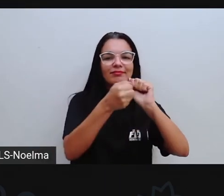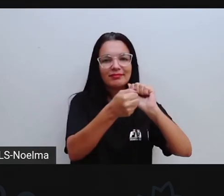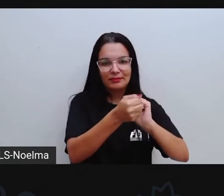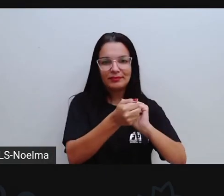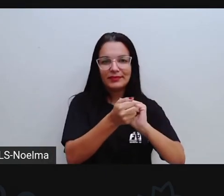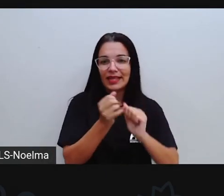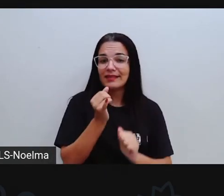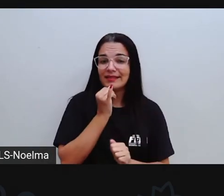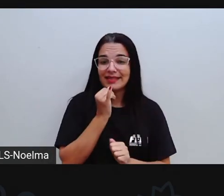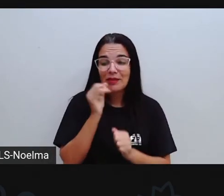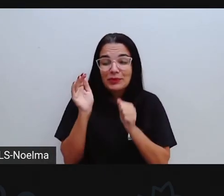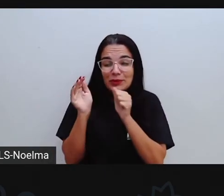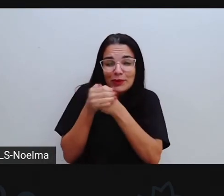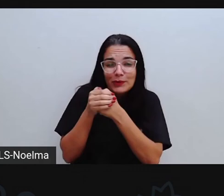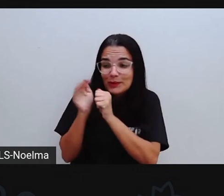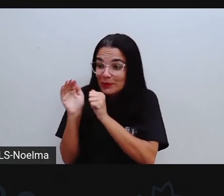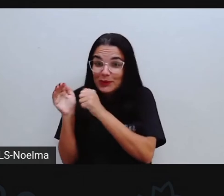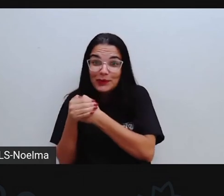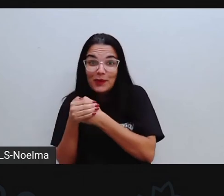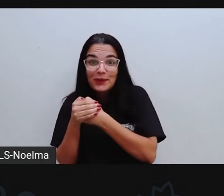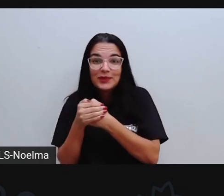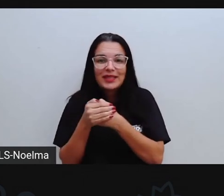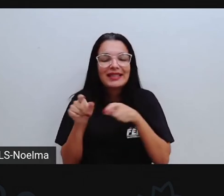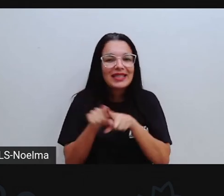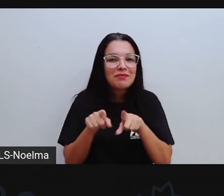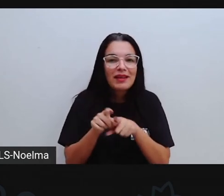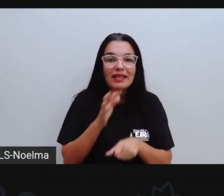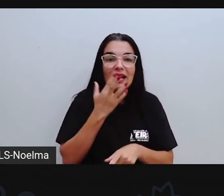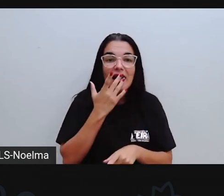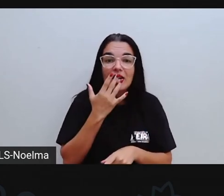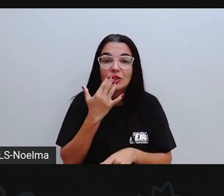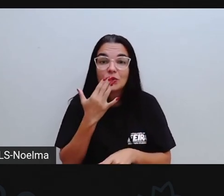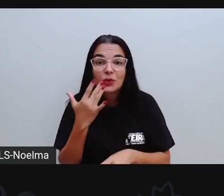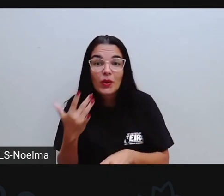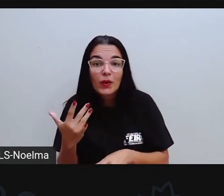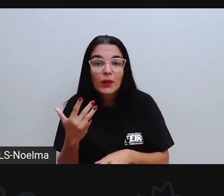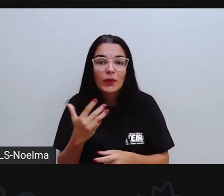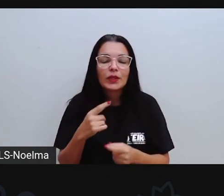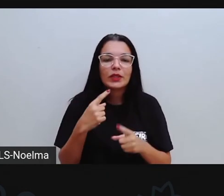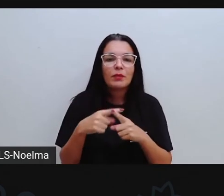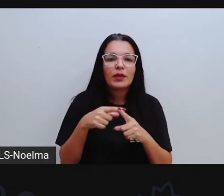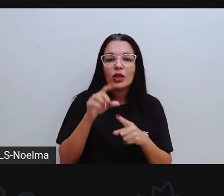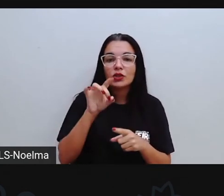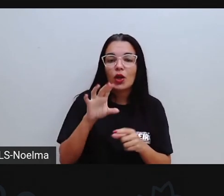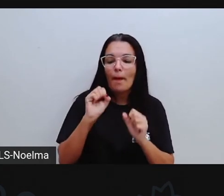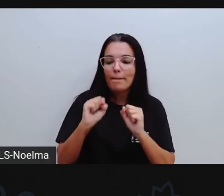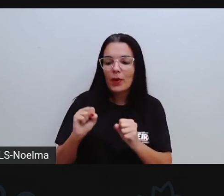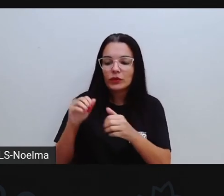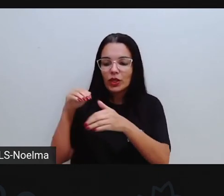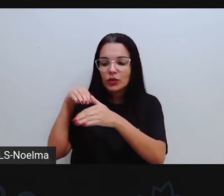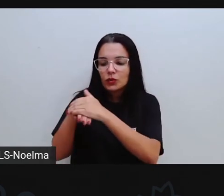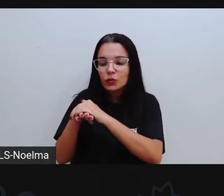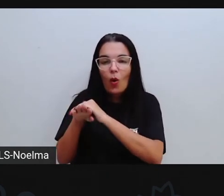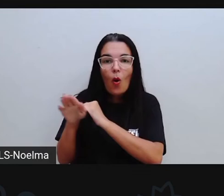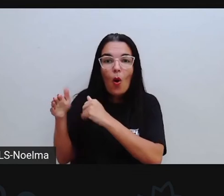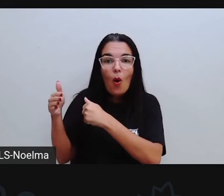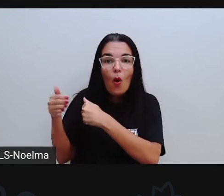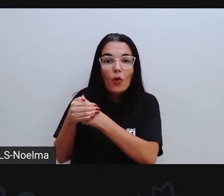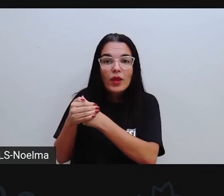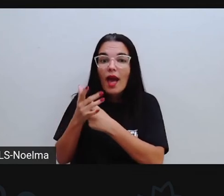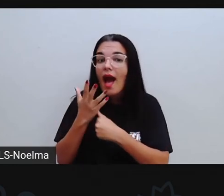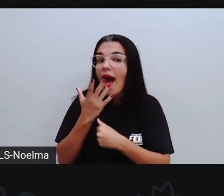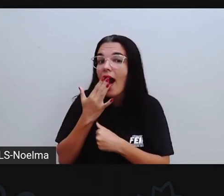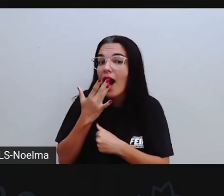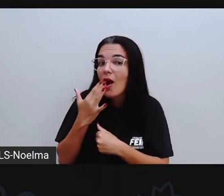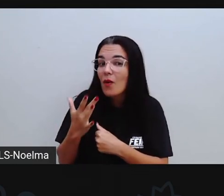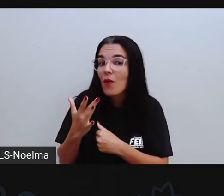exemplo, esconde-esconde também das cores, né? Onde você só pode esconder naquela cor escolhida e